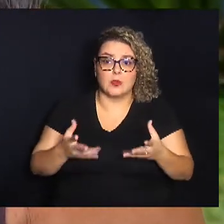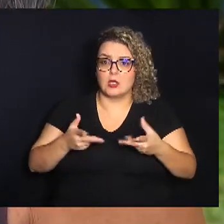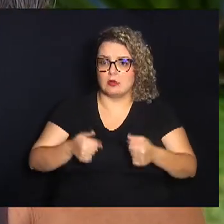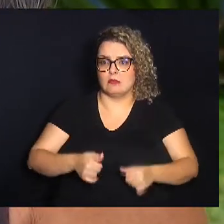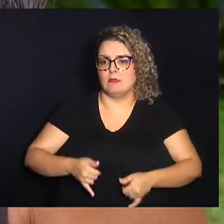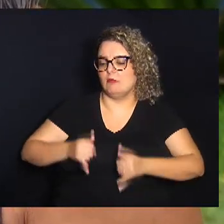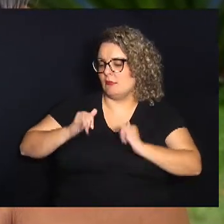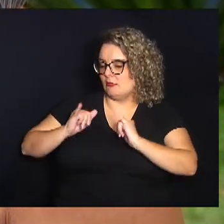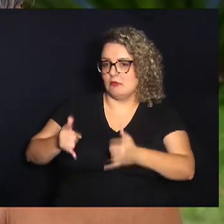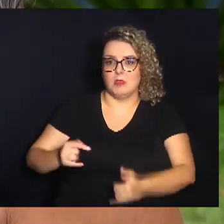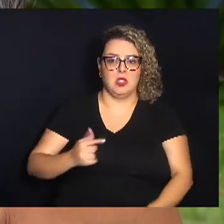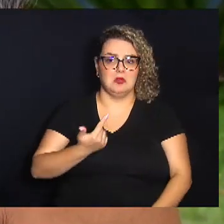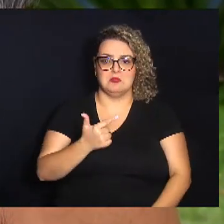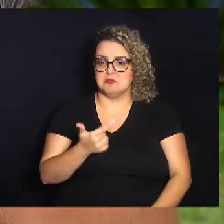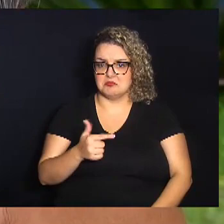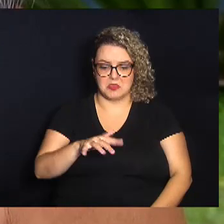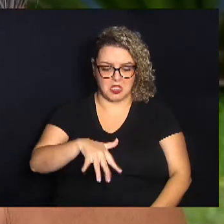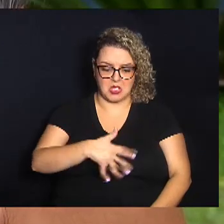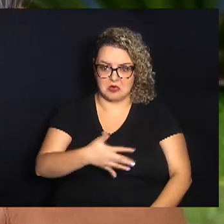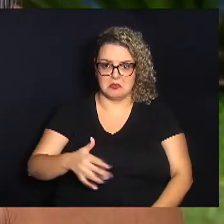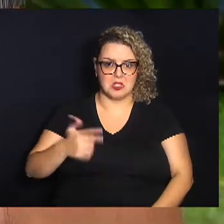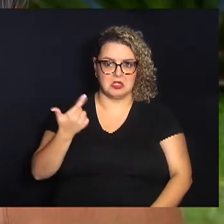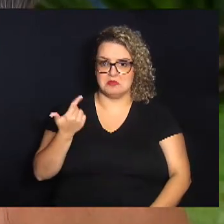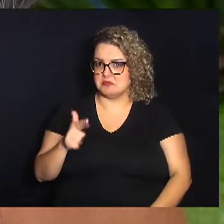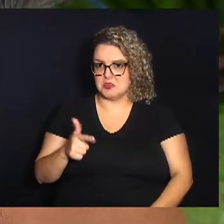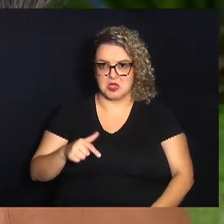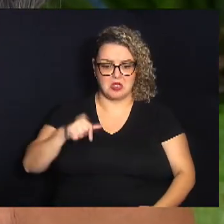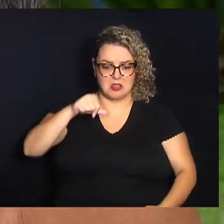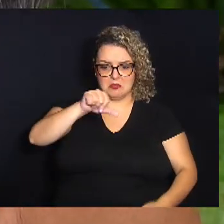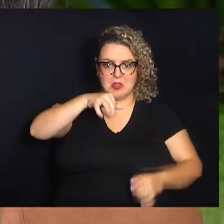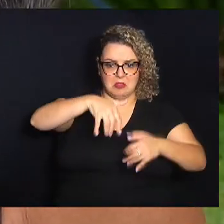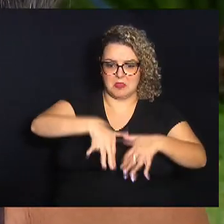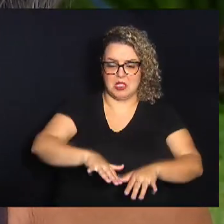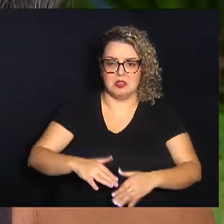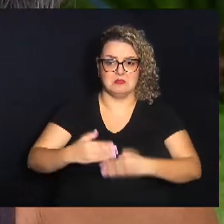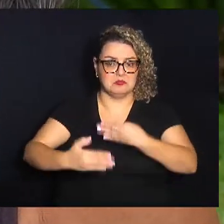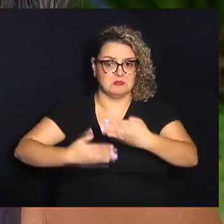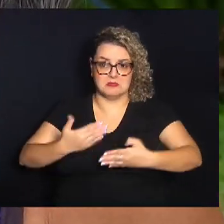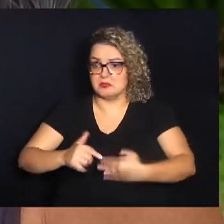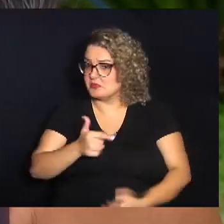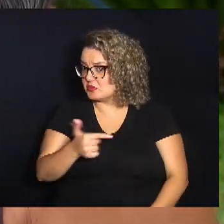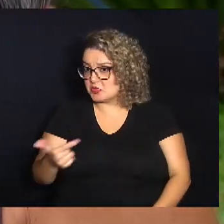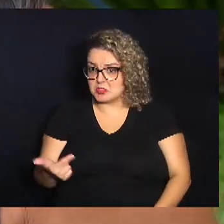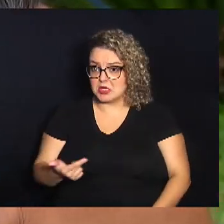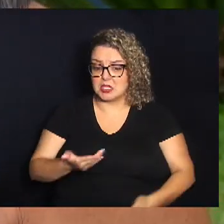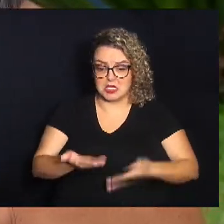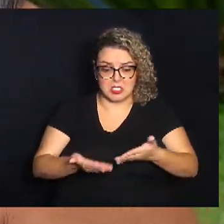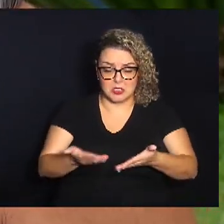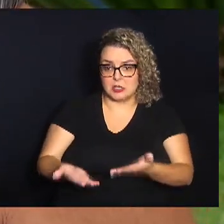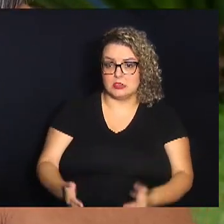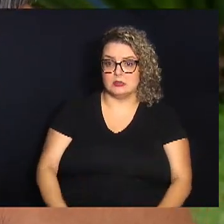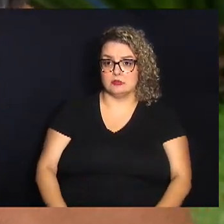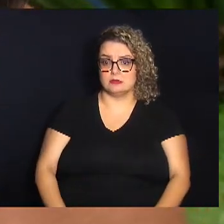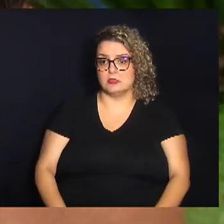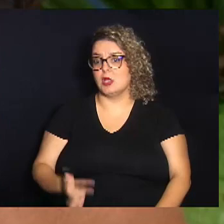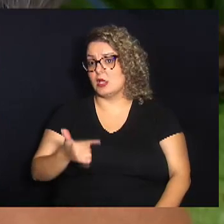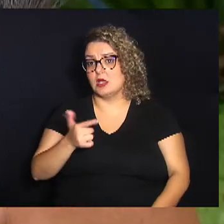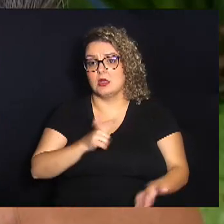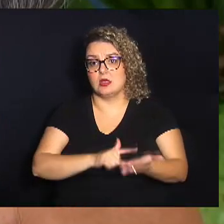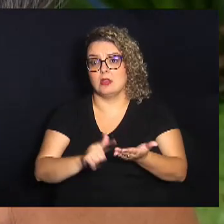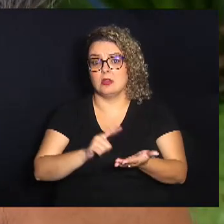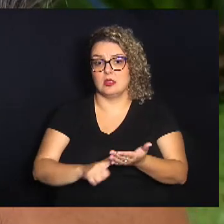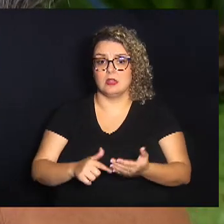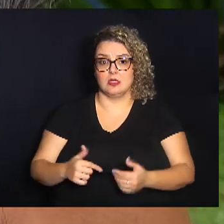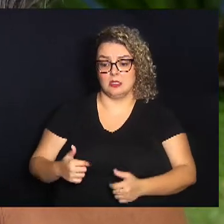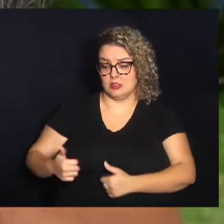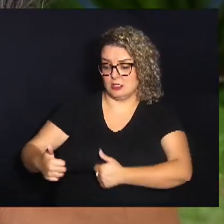Não tem ralo, às vezes não tem descarga, papel higiênico, não tem quem cuida, certo? E não tem quem limpa, nem